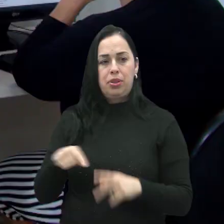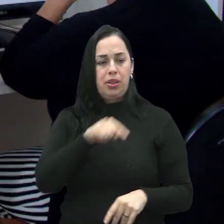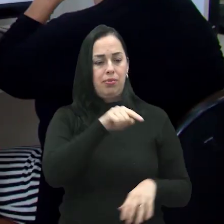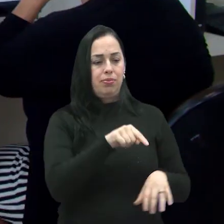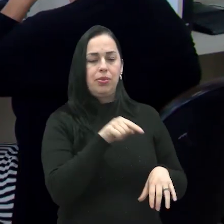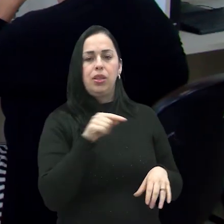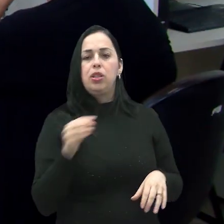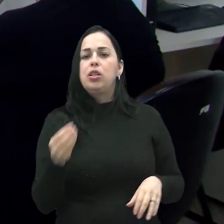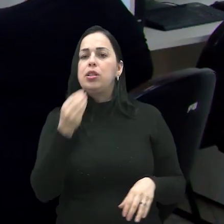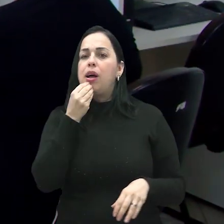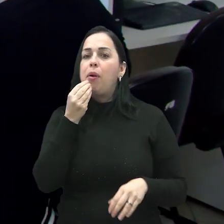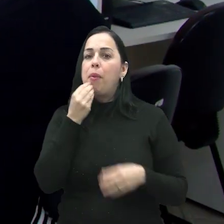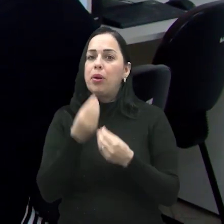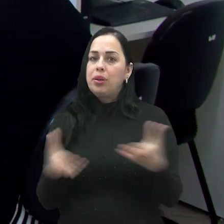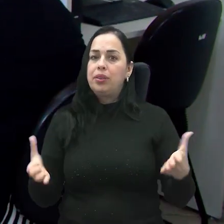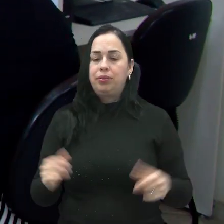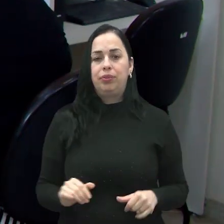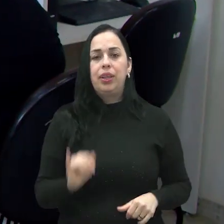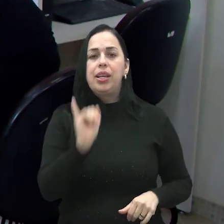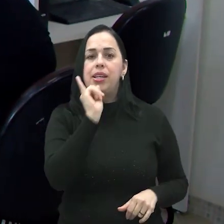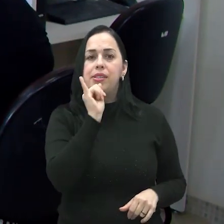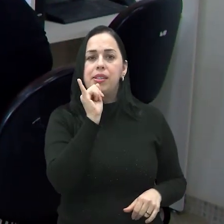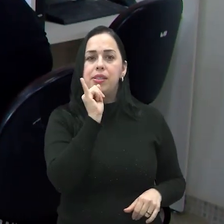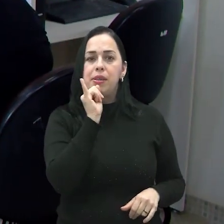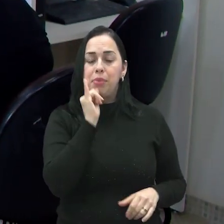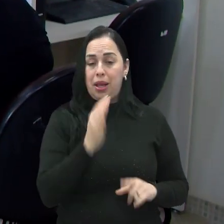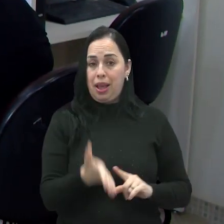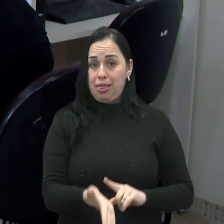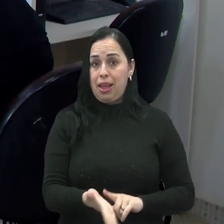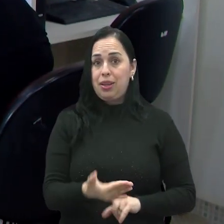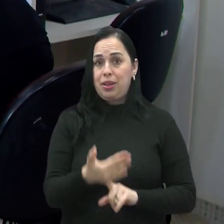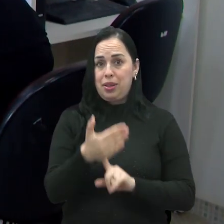aproximado serviços e oportunidades de quem mais precisa. Um